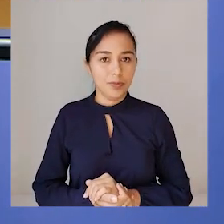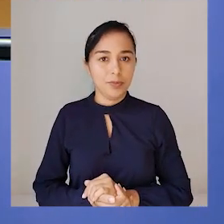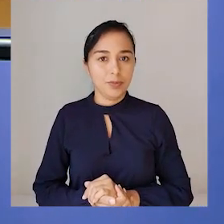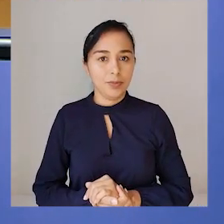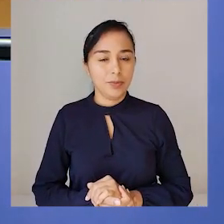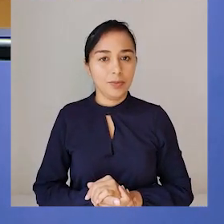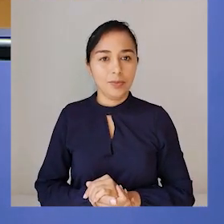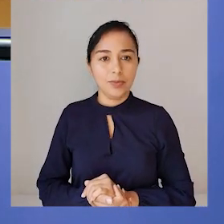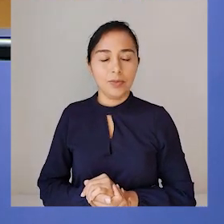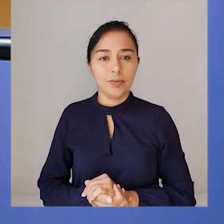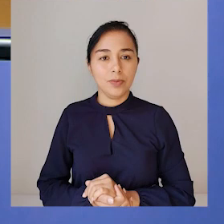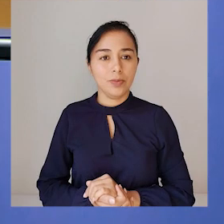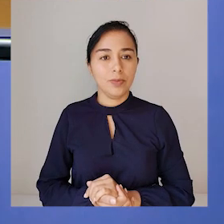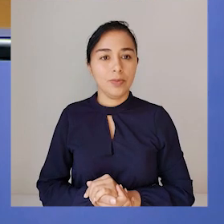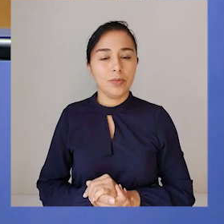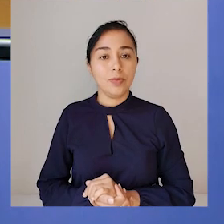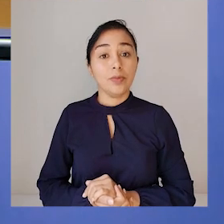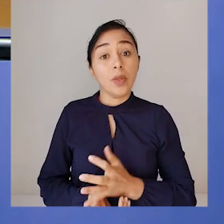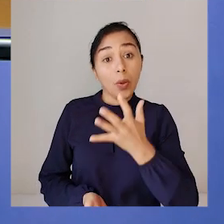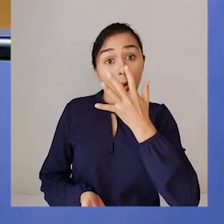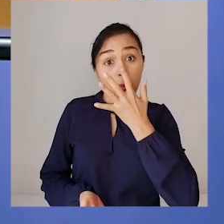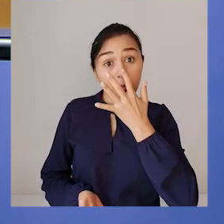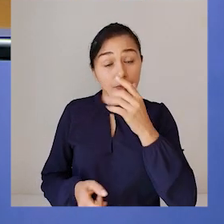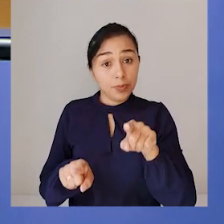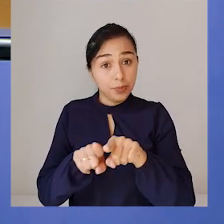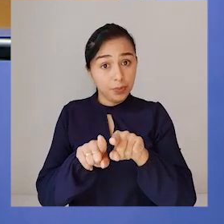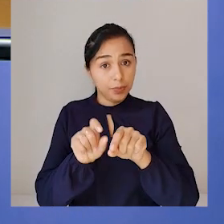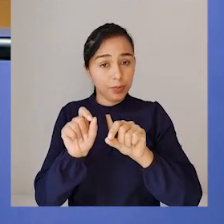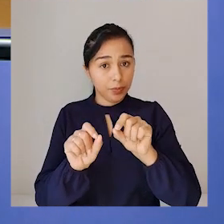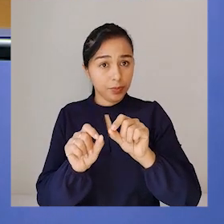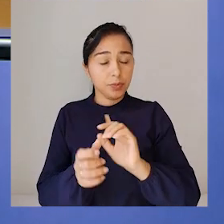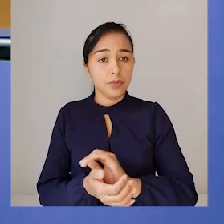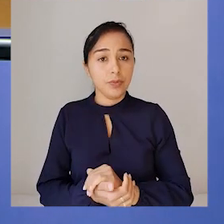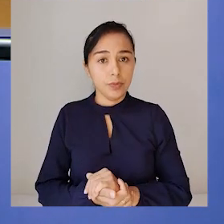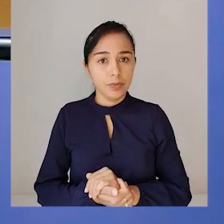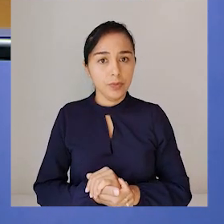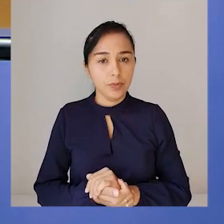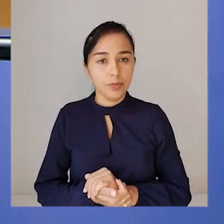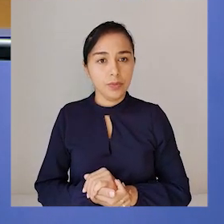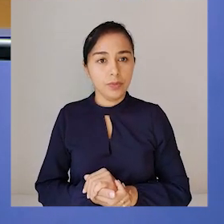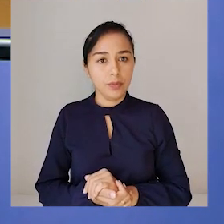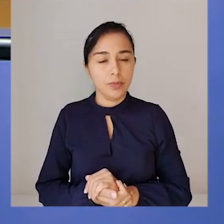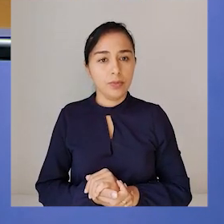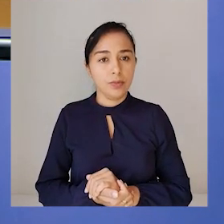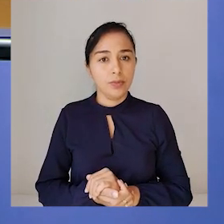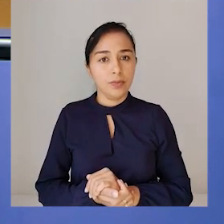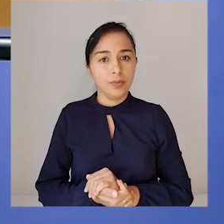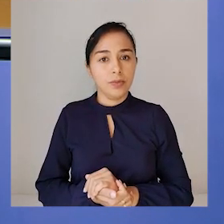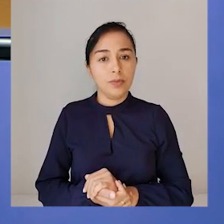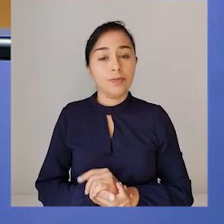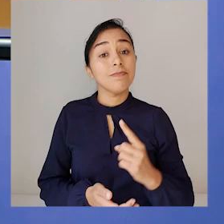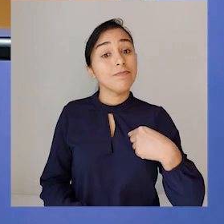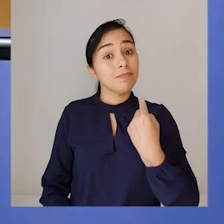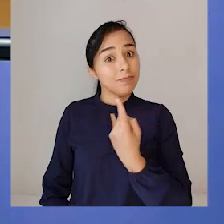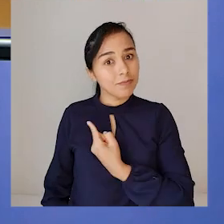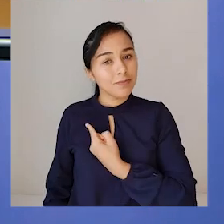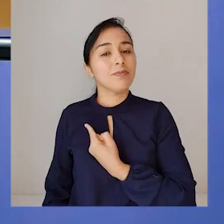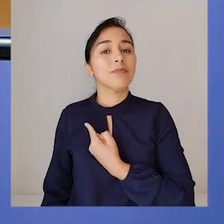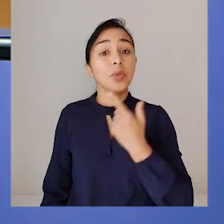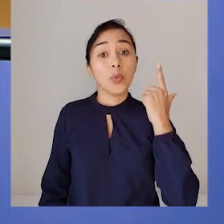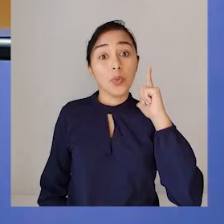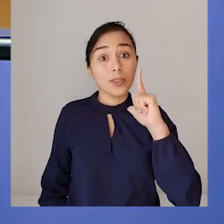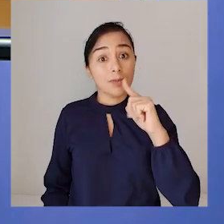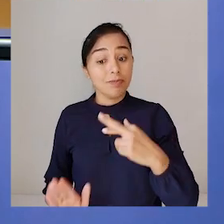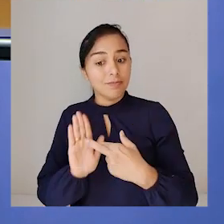número 342. Observem que dessa maneira eu tenho aqui a